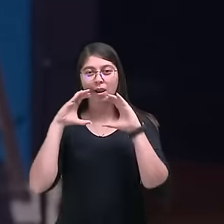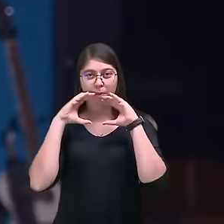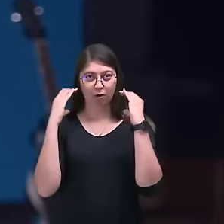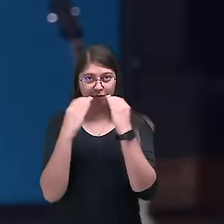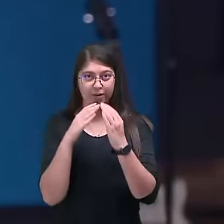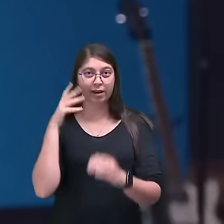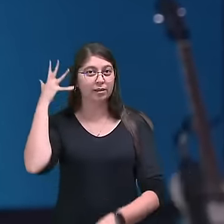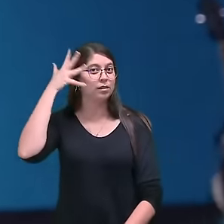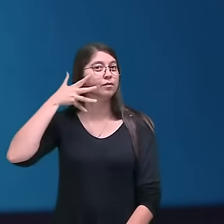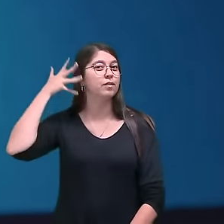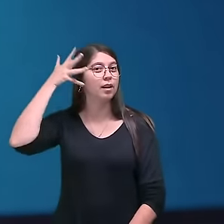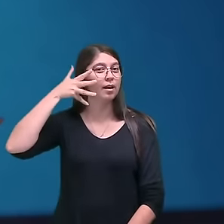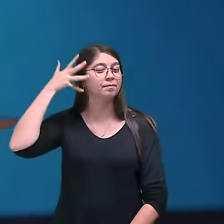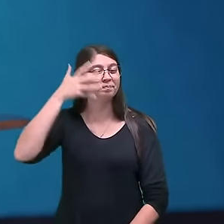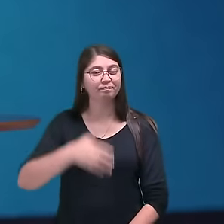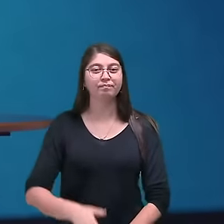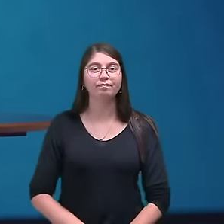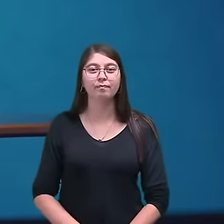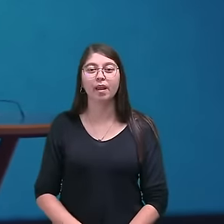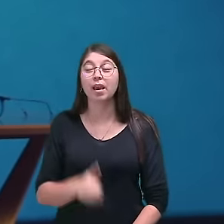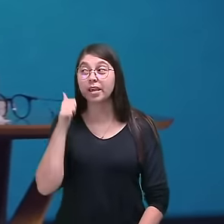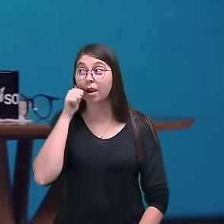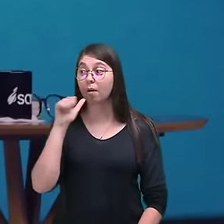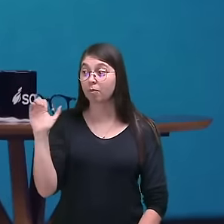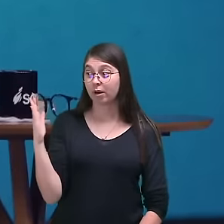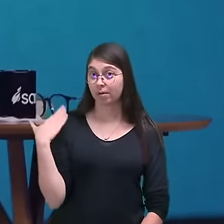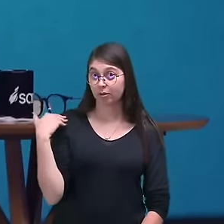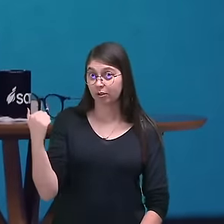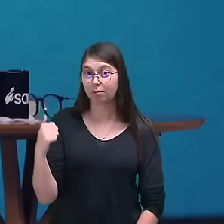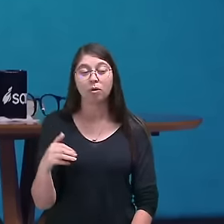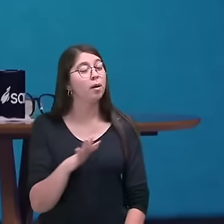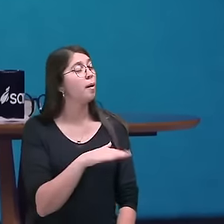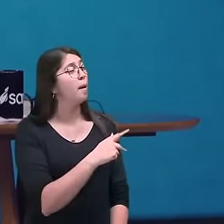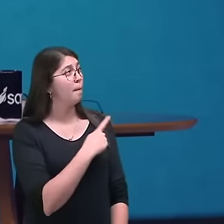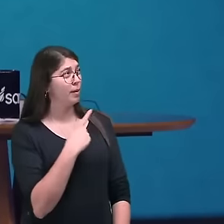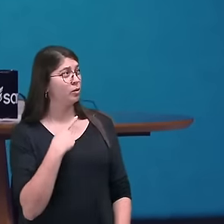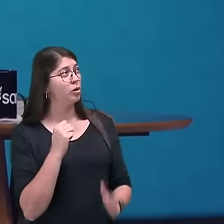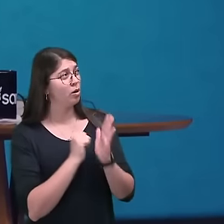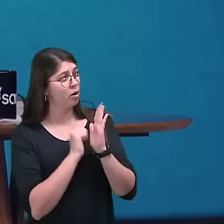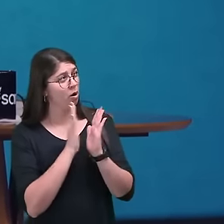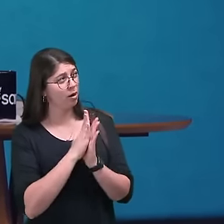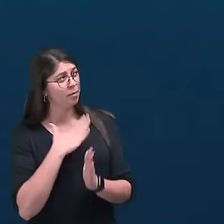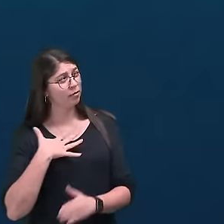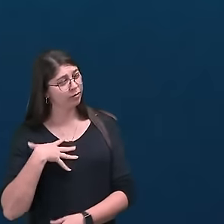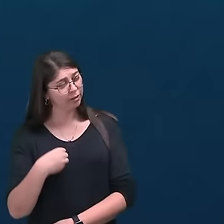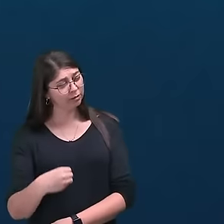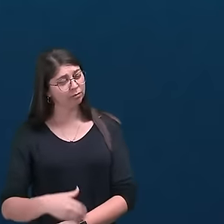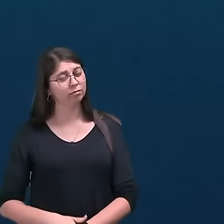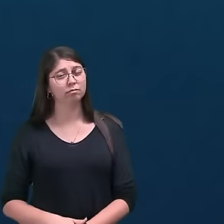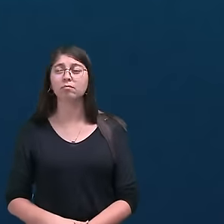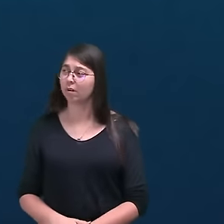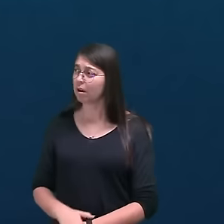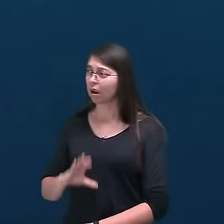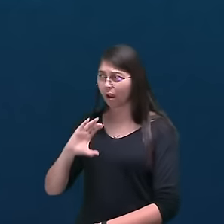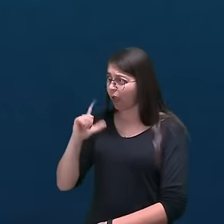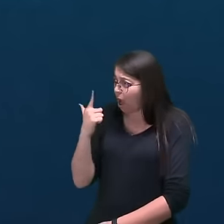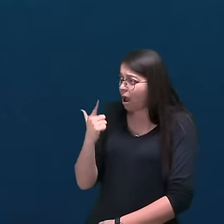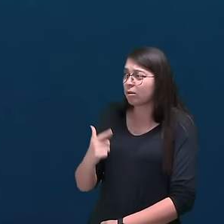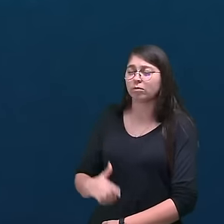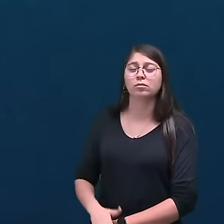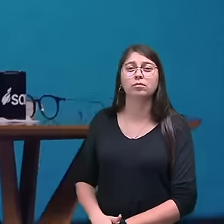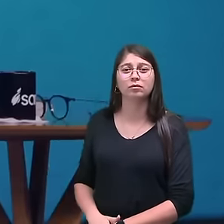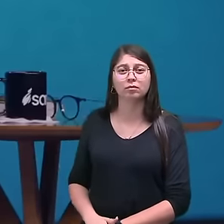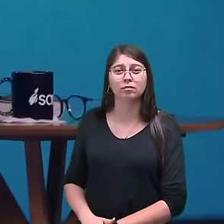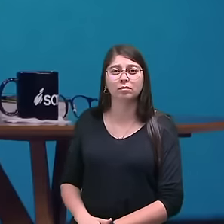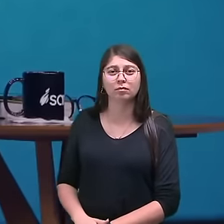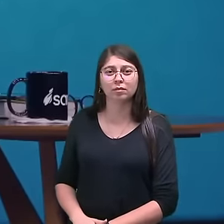e de repente veio uma mulher e me falou: pastor, pode orar por meus filhos? Eu falei: claro. Quando lhe tinha